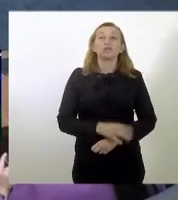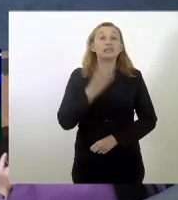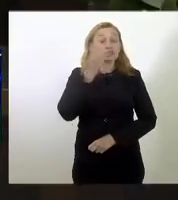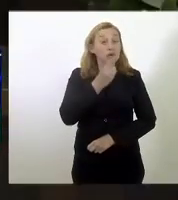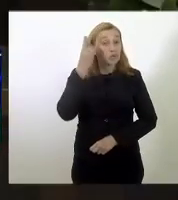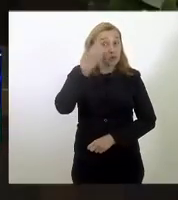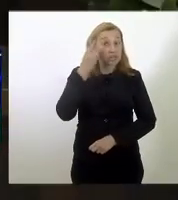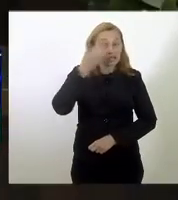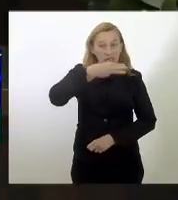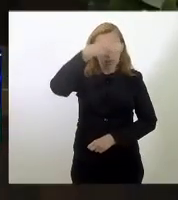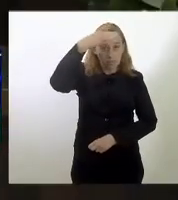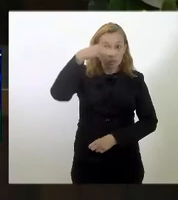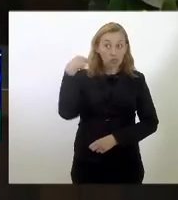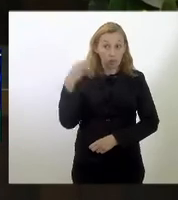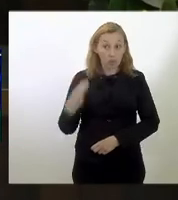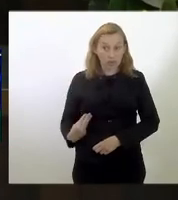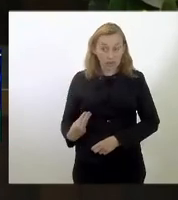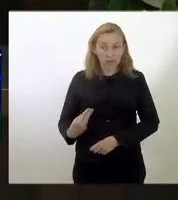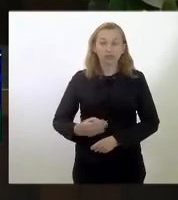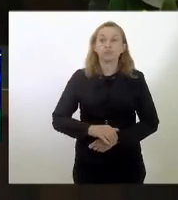Deputada Mônica Francisco.